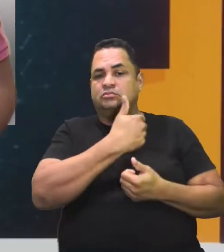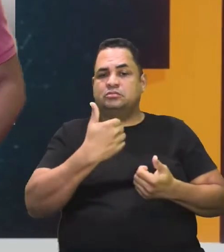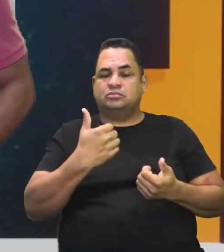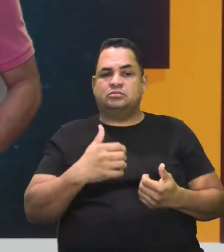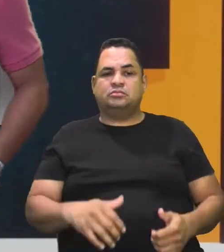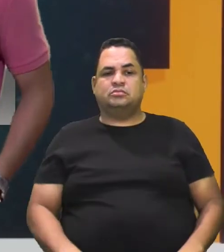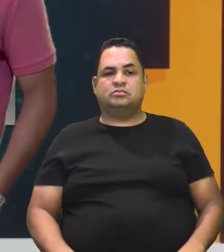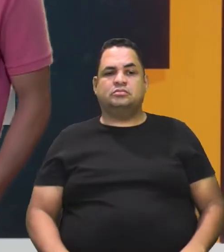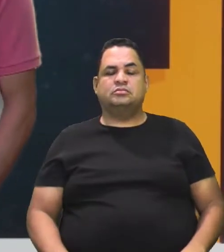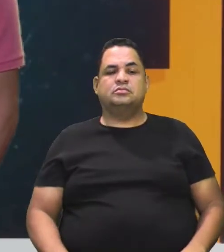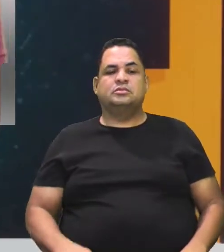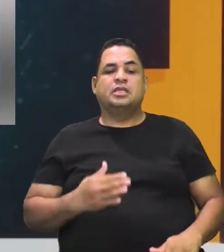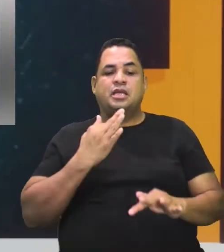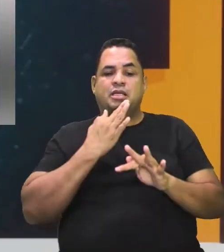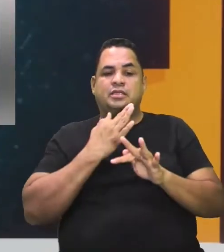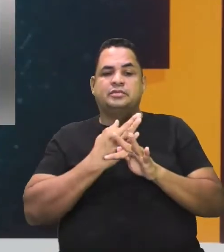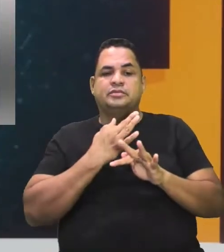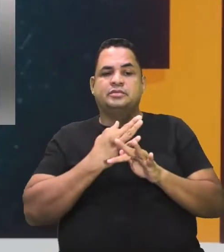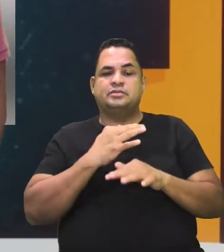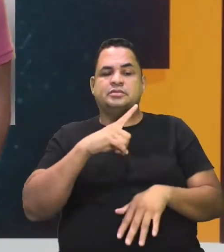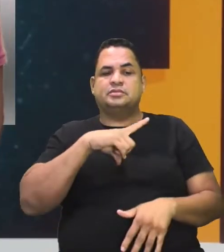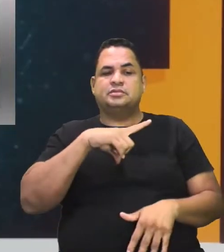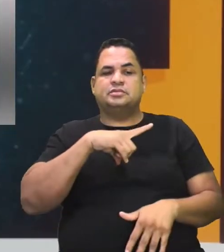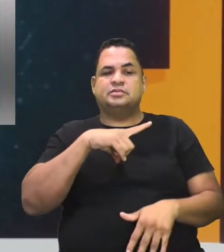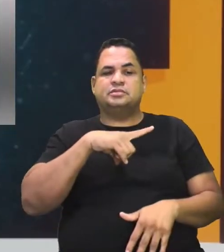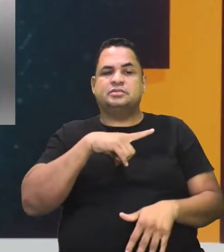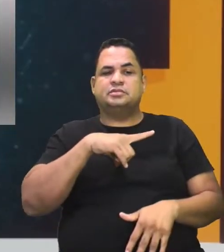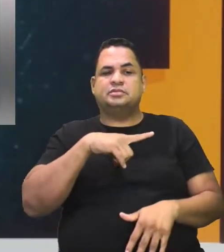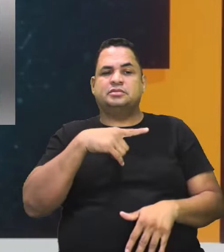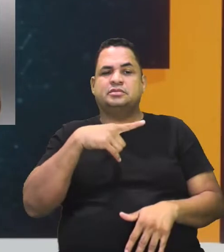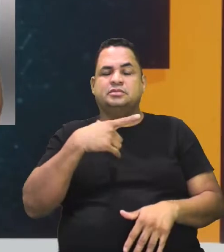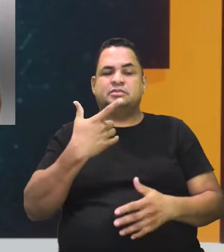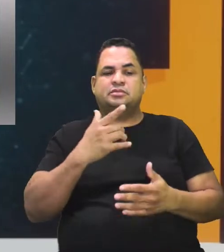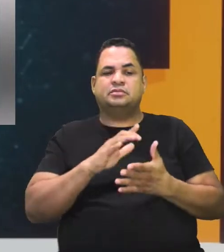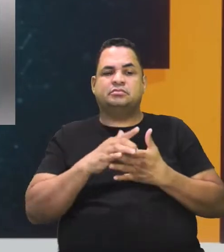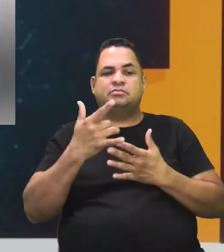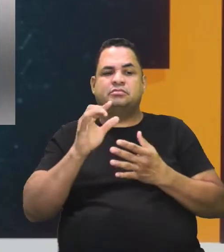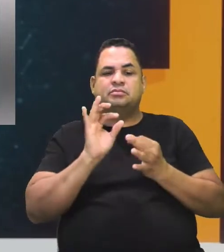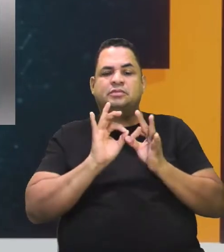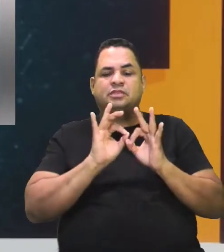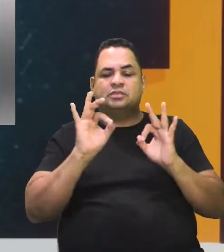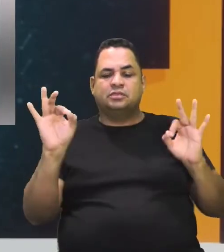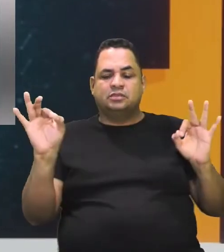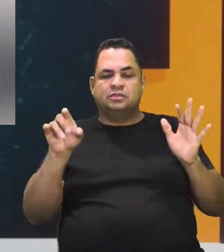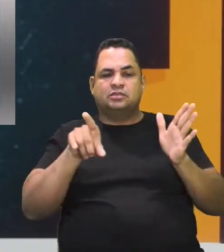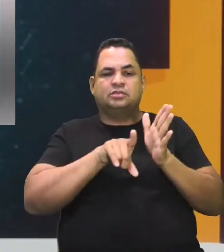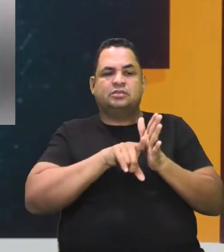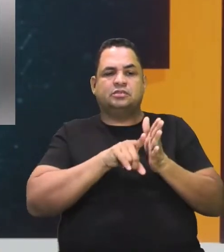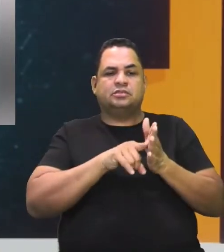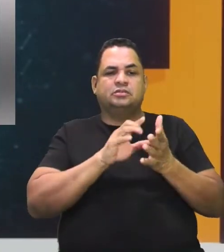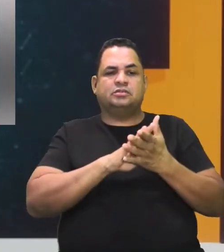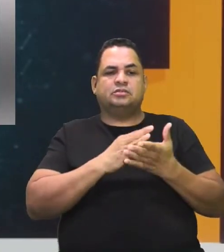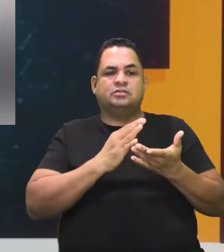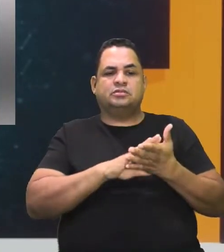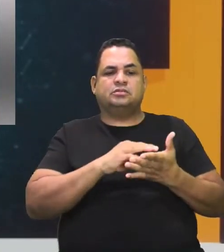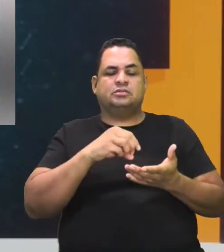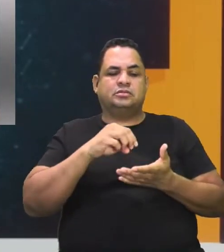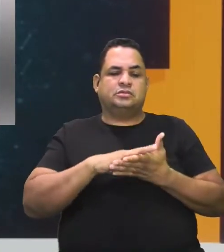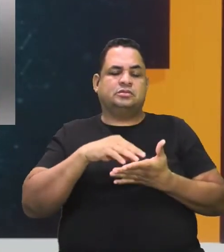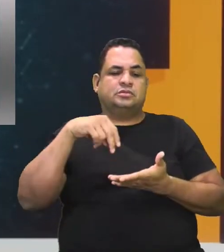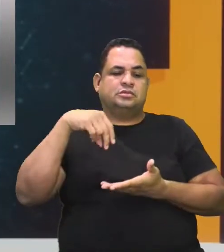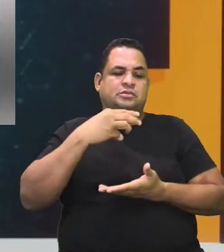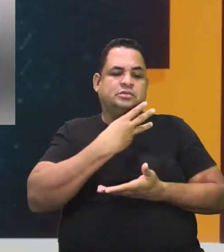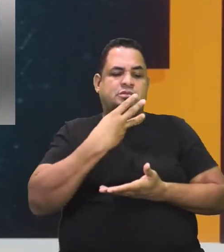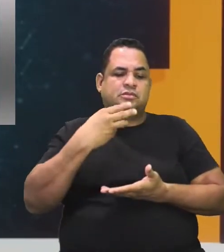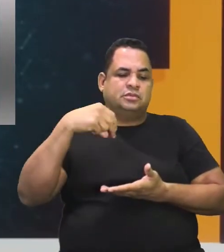da BR. Na física tem muito isso, né? E lá também você percebe, verifica que não existe a distância negativa. Ou você anda 3 passos para a